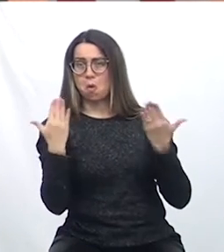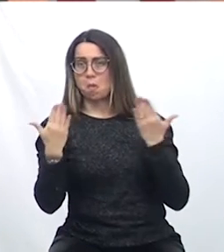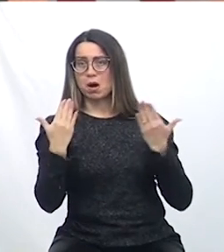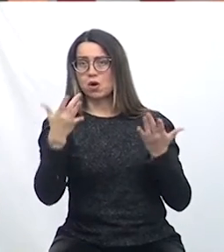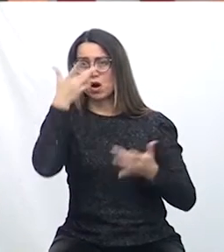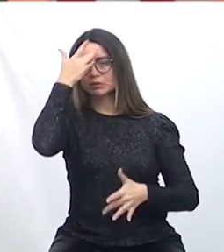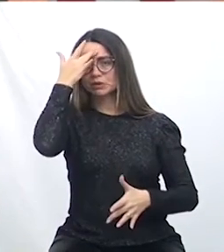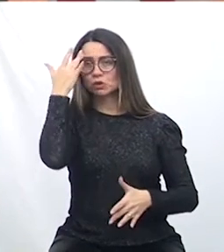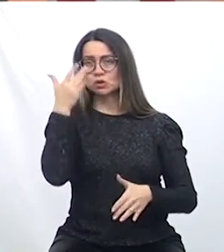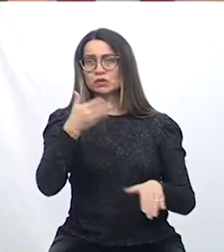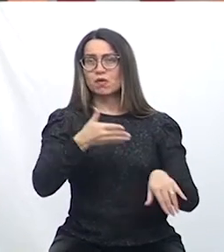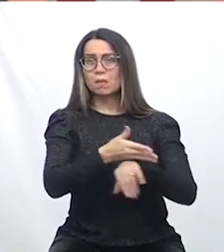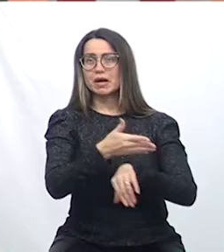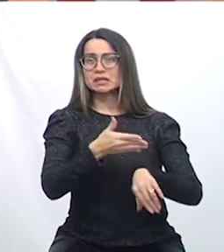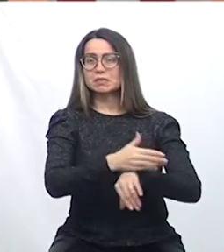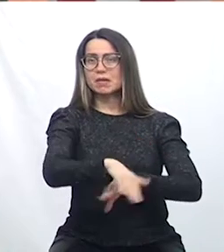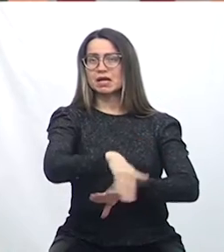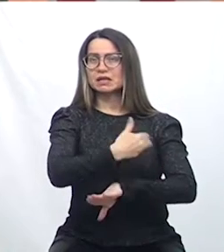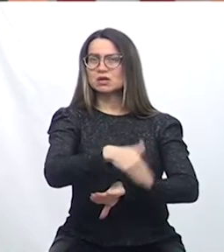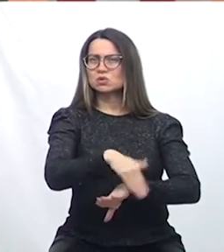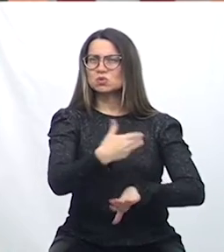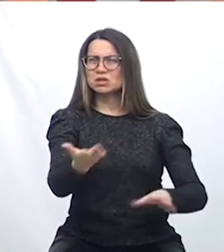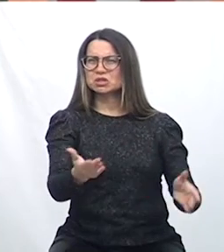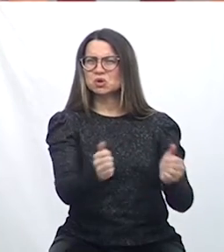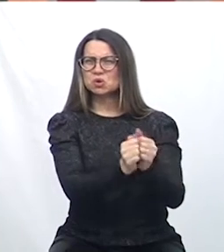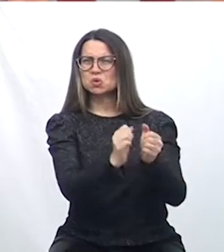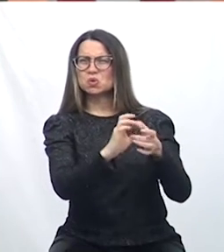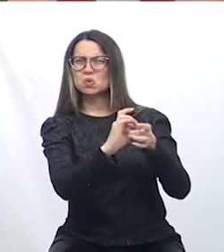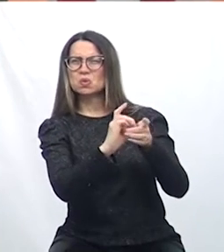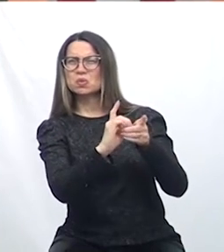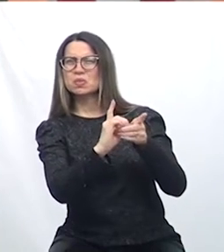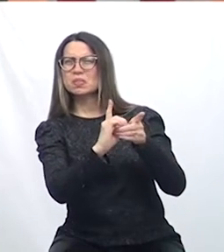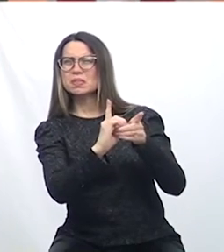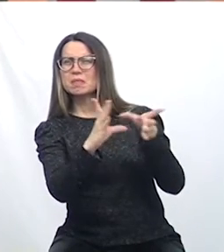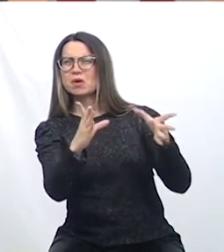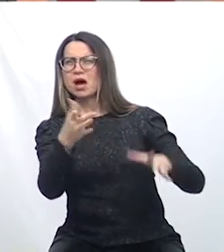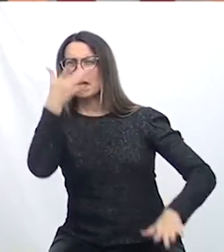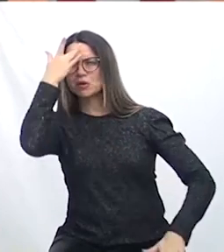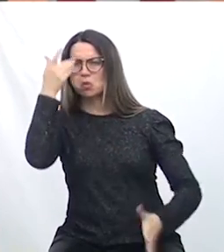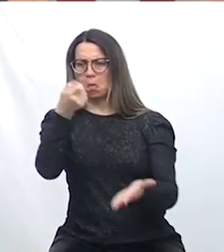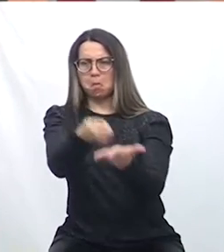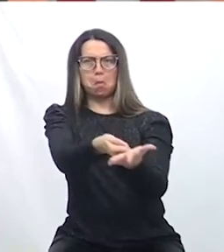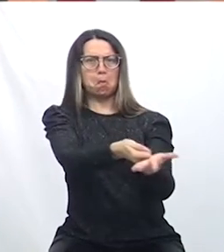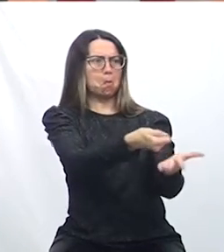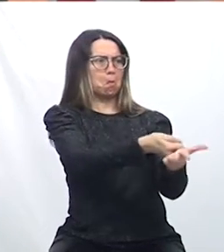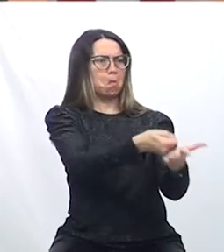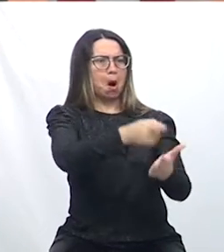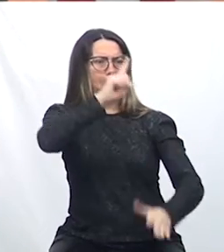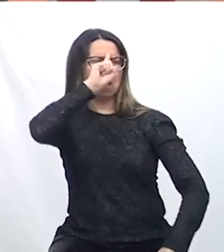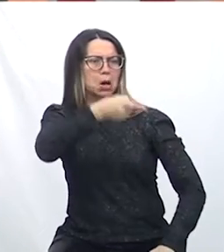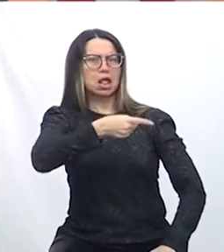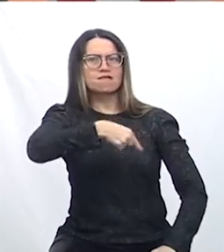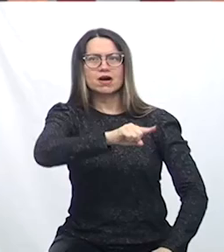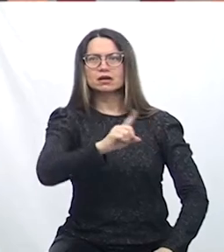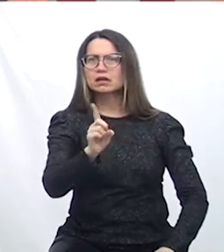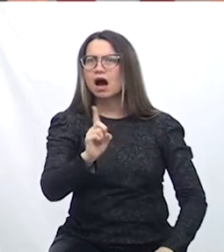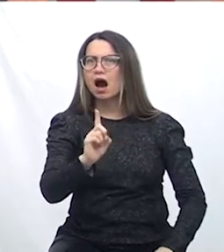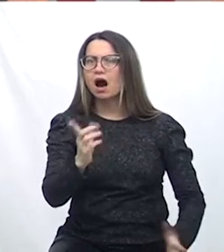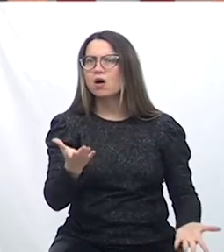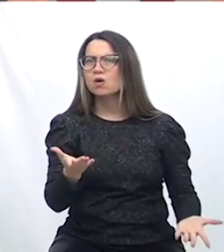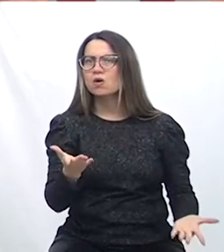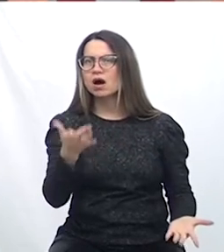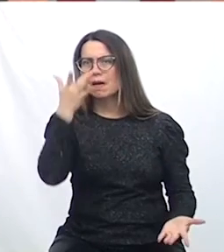um ato democrático. Ninguém foi lá obrigado, ninguém recebeu pão com mortandela, ninguém